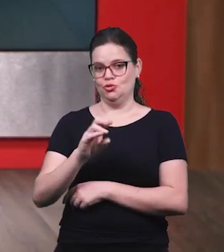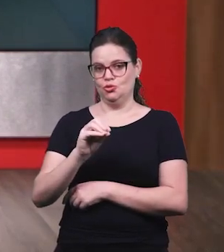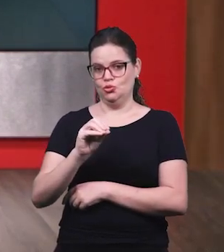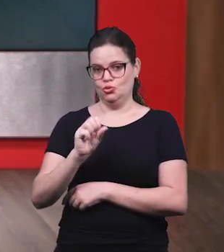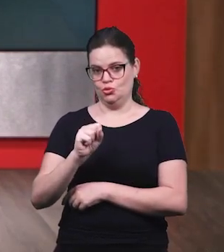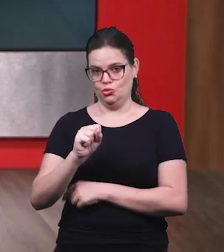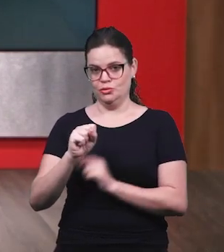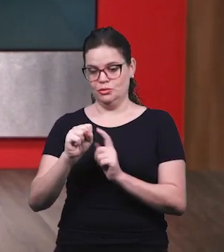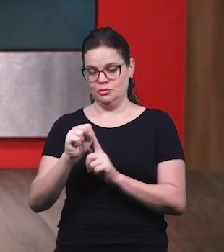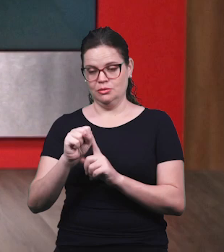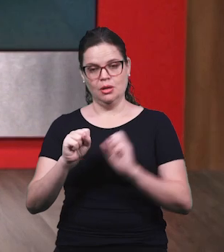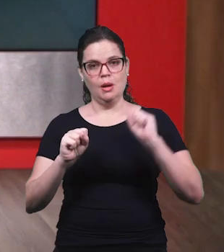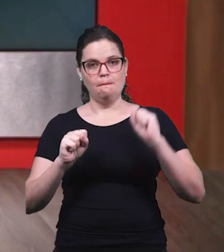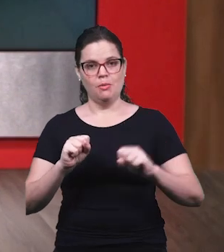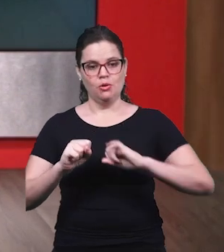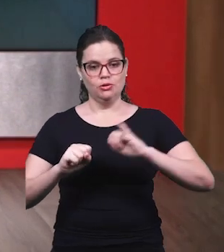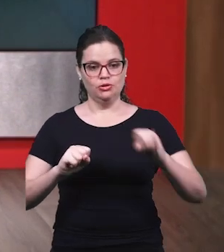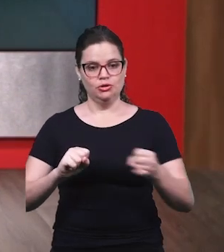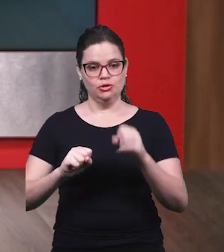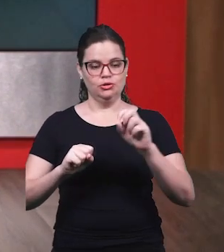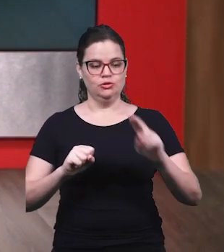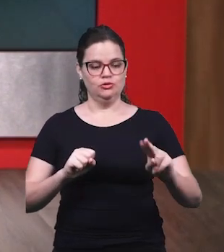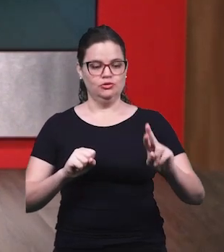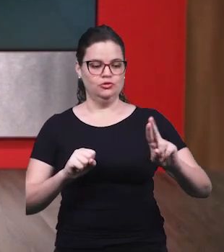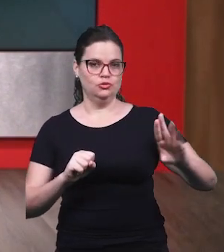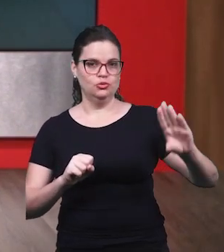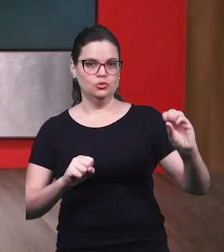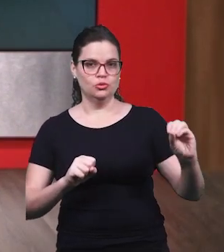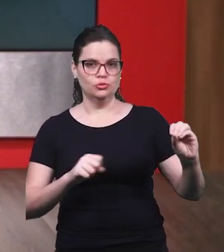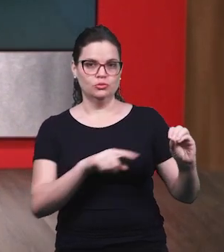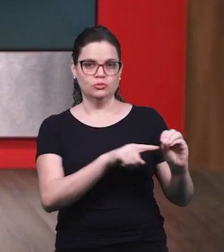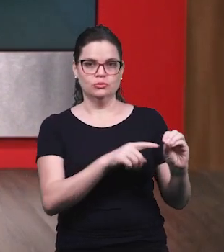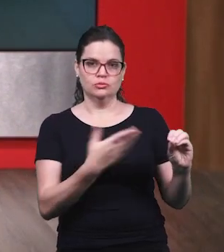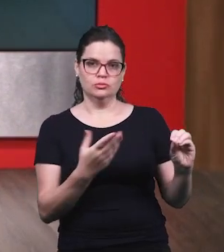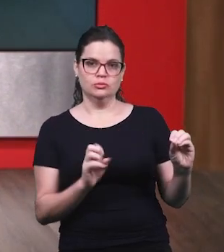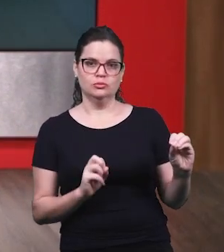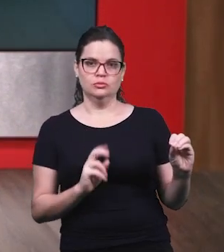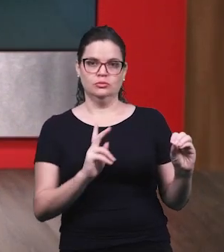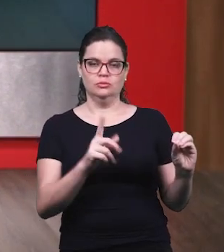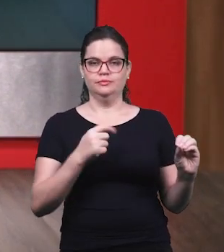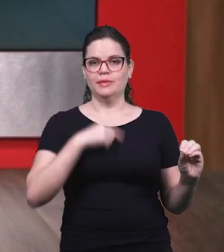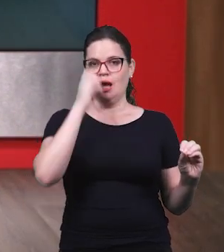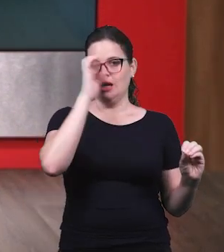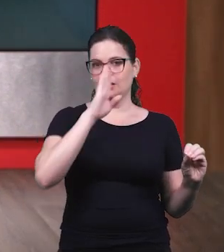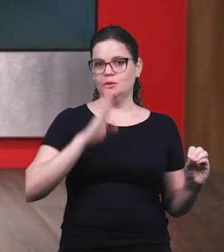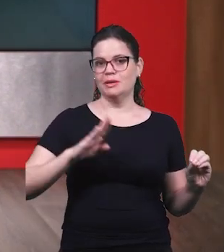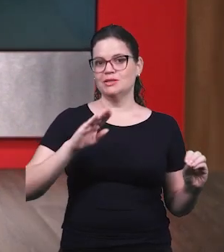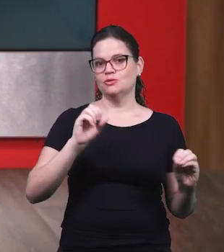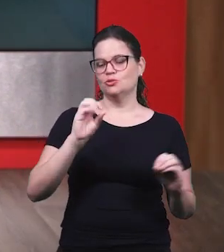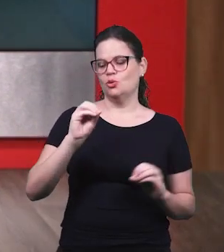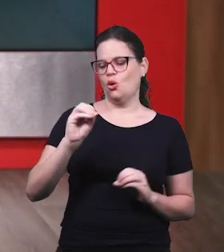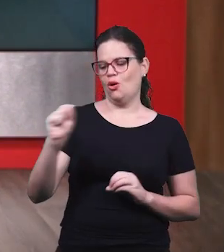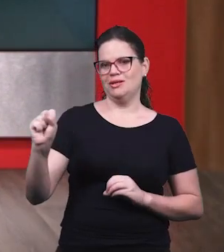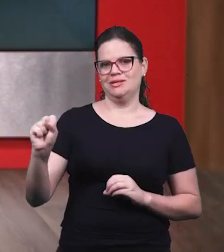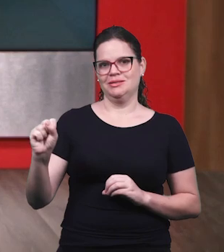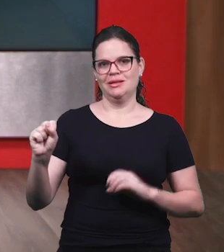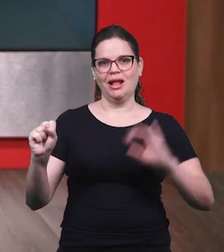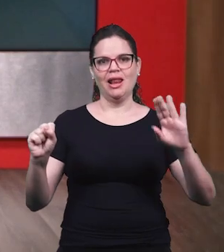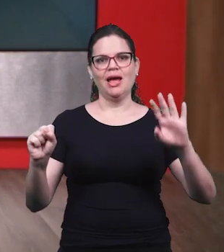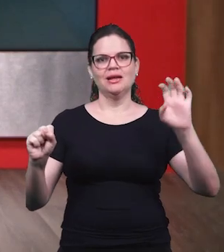exemplo, utiliza no plural, juros. Os Estados Unidos, França, utiliza